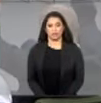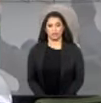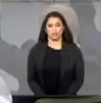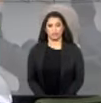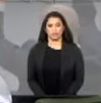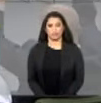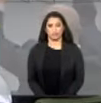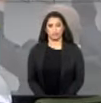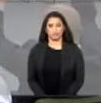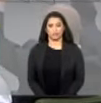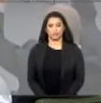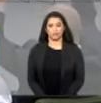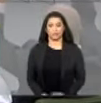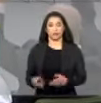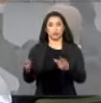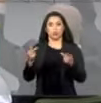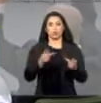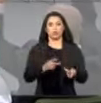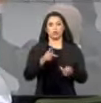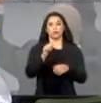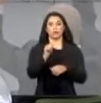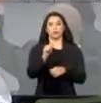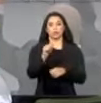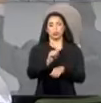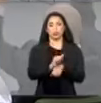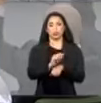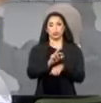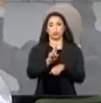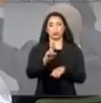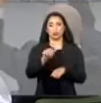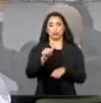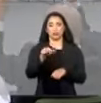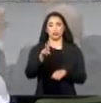Convido o senhor Augusto César Corrêa Cevá a se pronunciar.